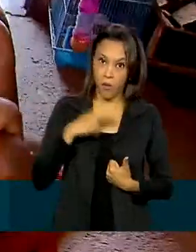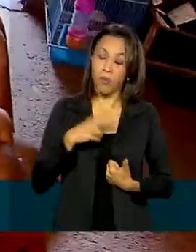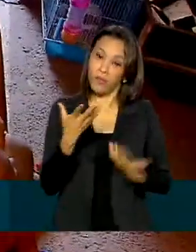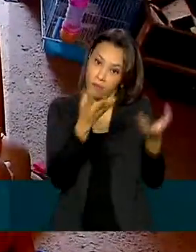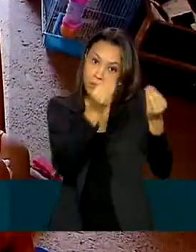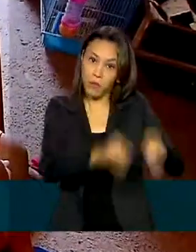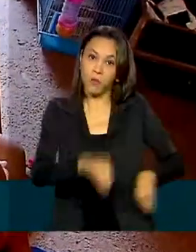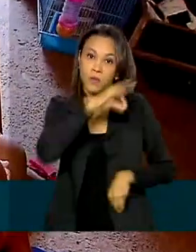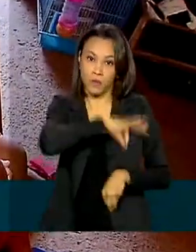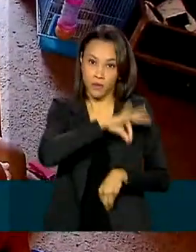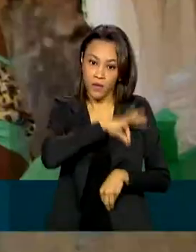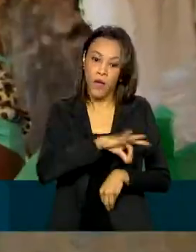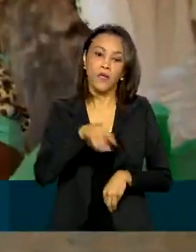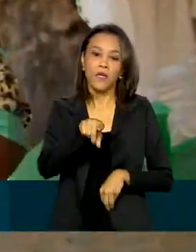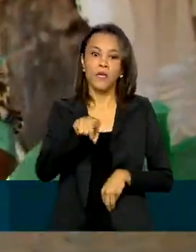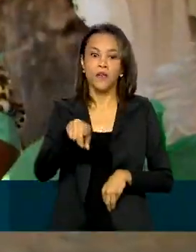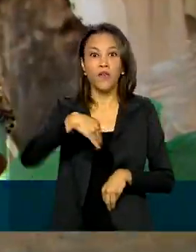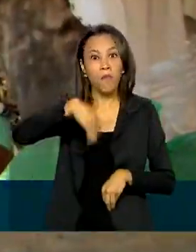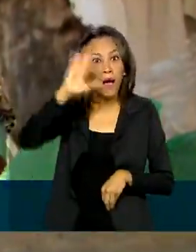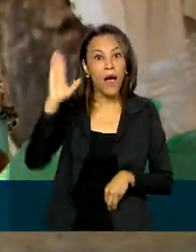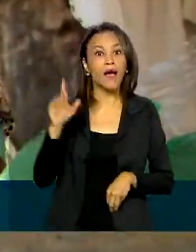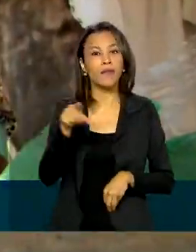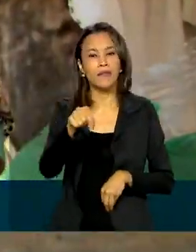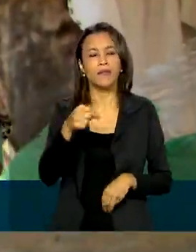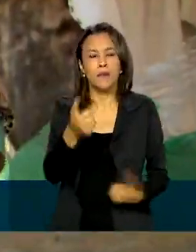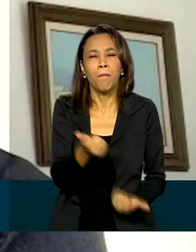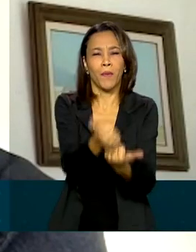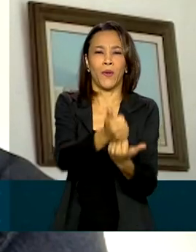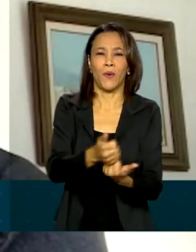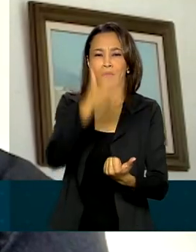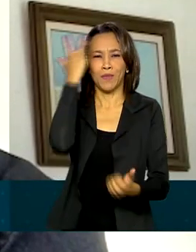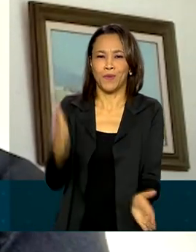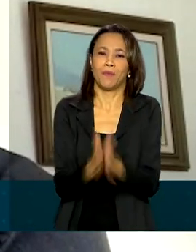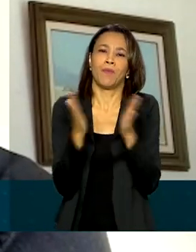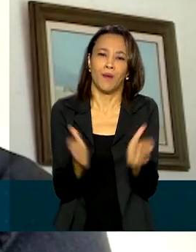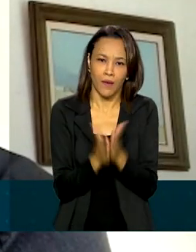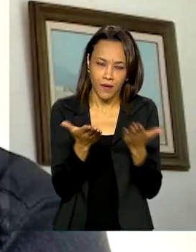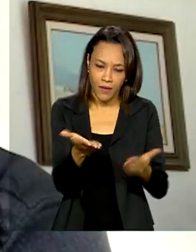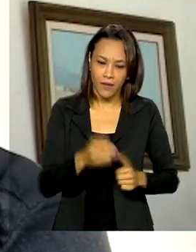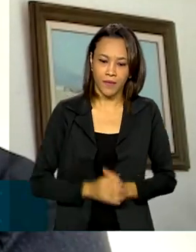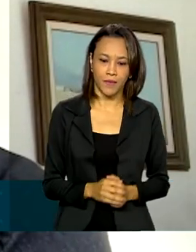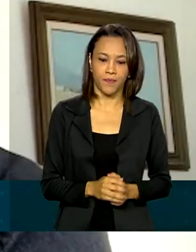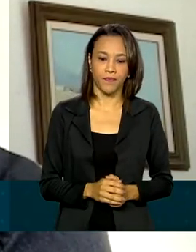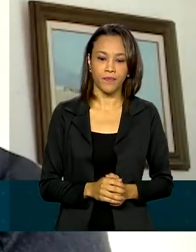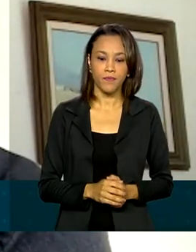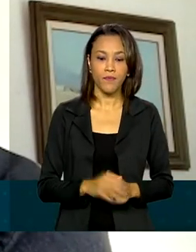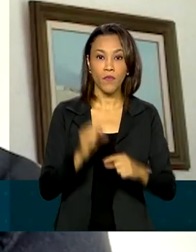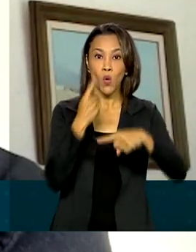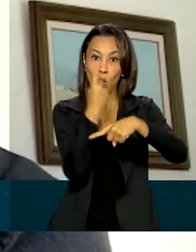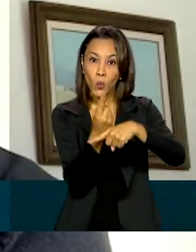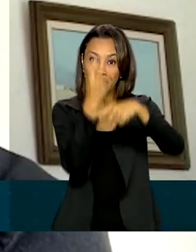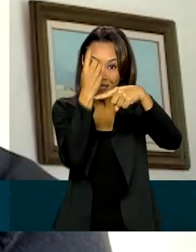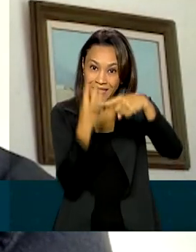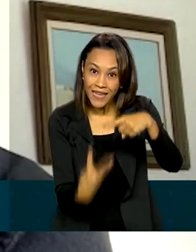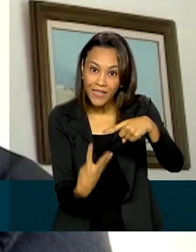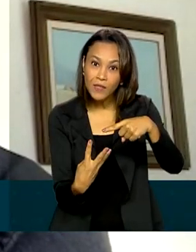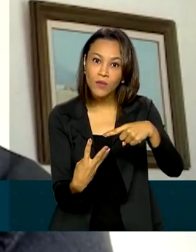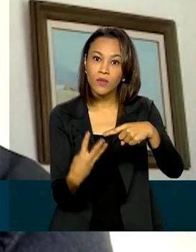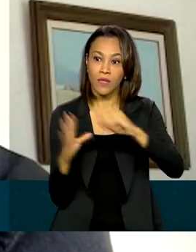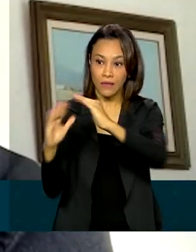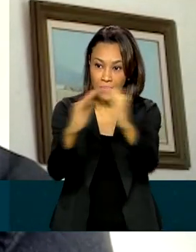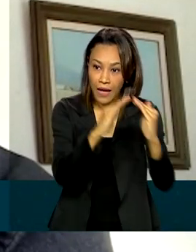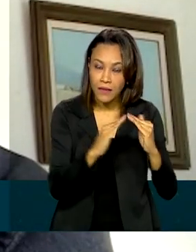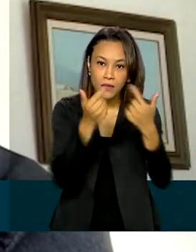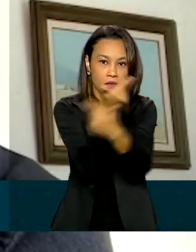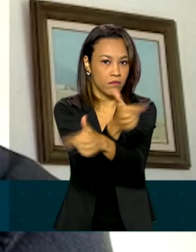E o impacto foi maior entre os domicílios de baixa renda. Em maio, quase um terço dos domicílios não tinham nenhuma renda